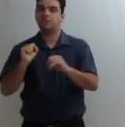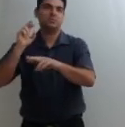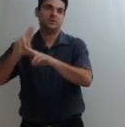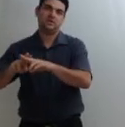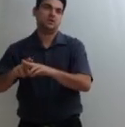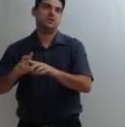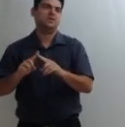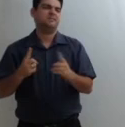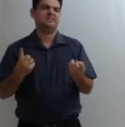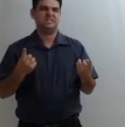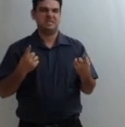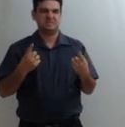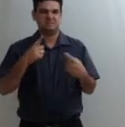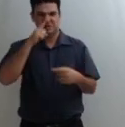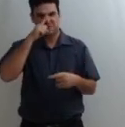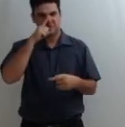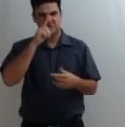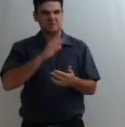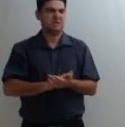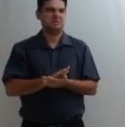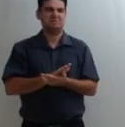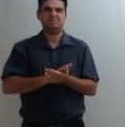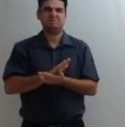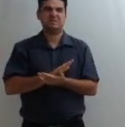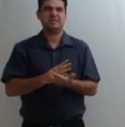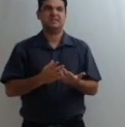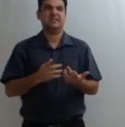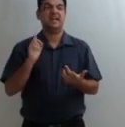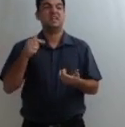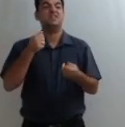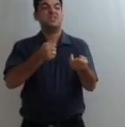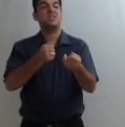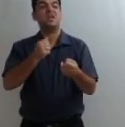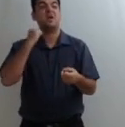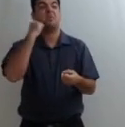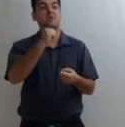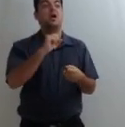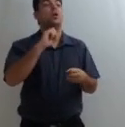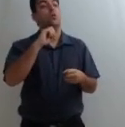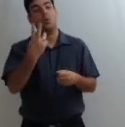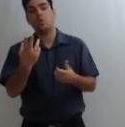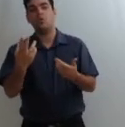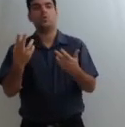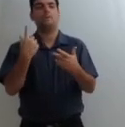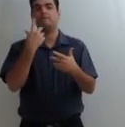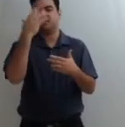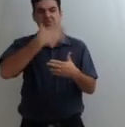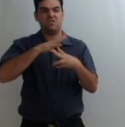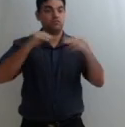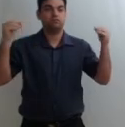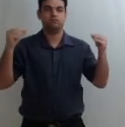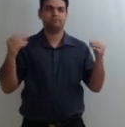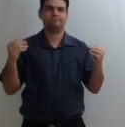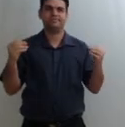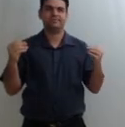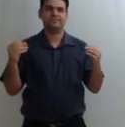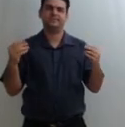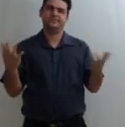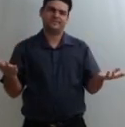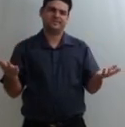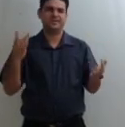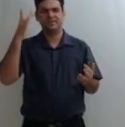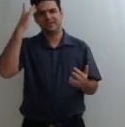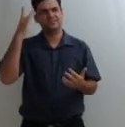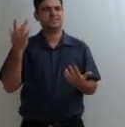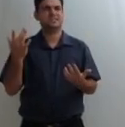tão grave como seria, por exemplo, uma ameaça ou uma destruição de uma prova. Então, me parece que cessou o motivo da prisão, ela